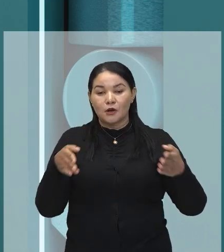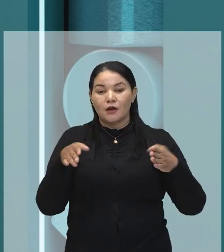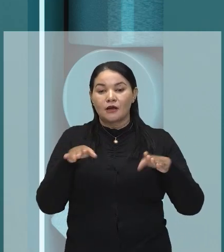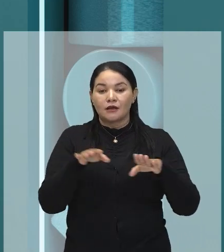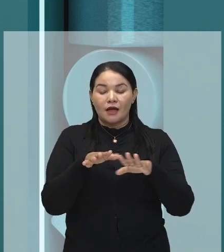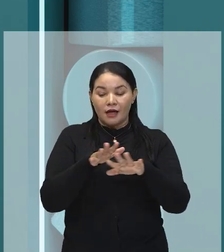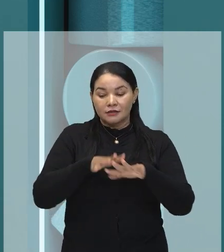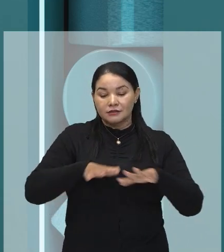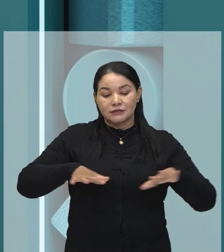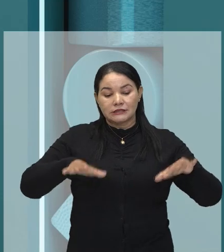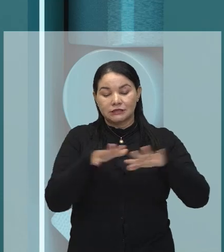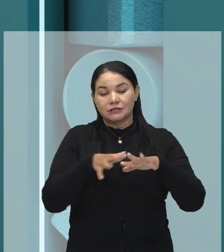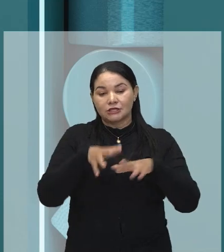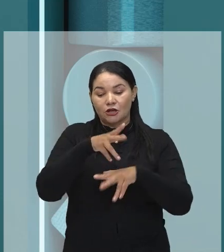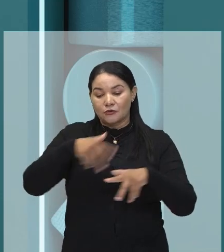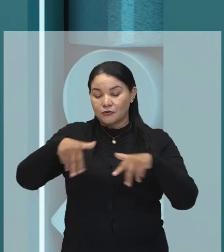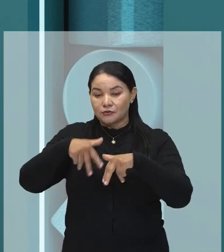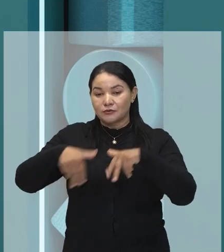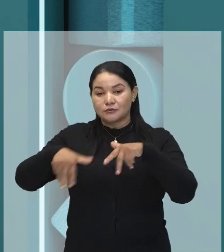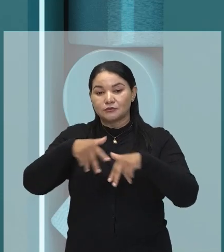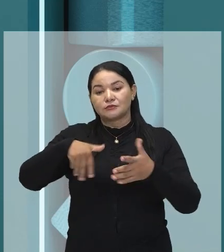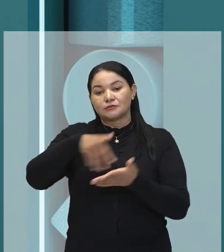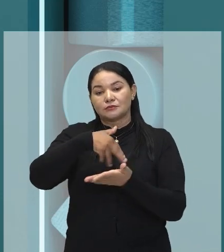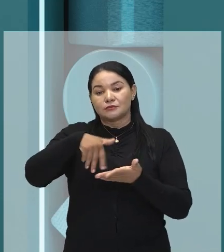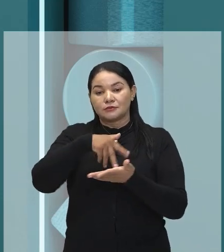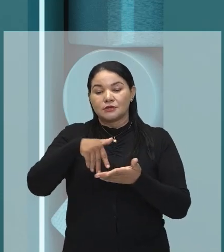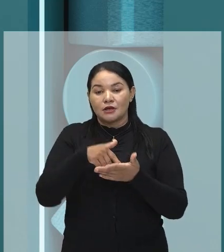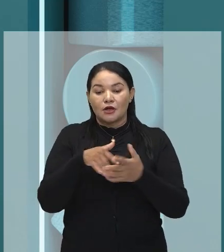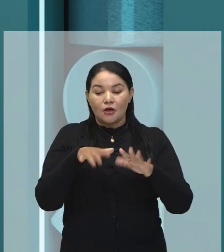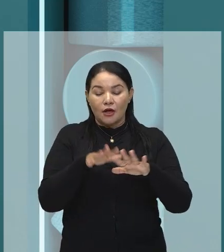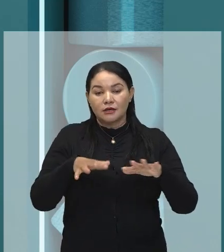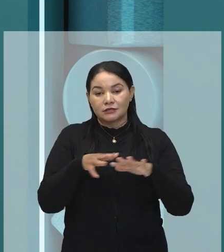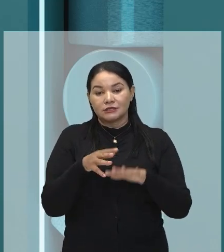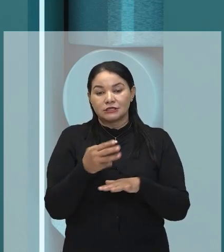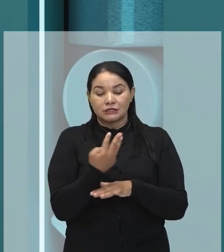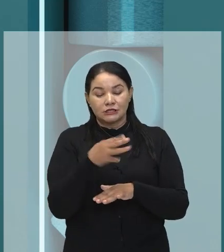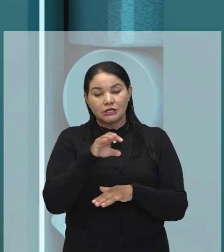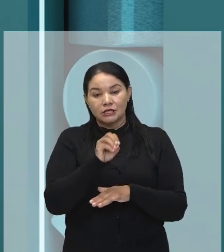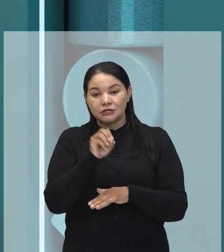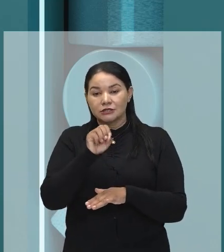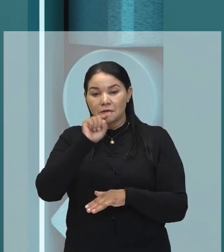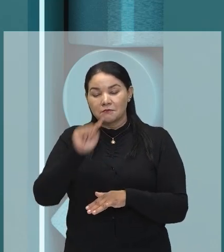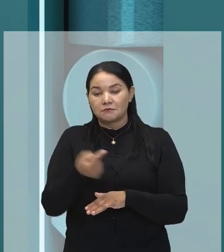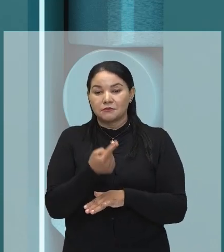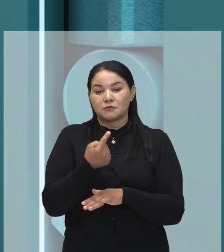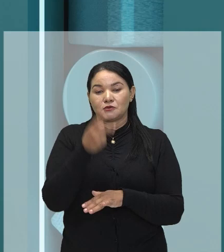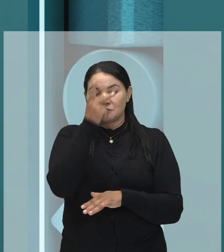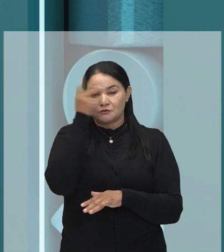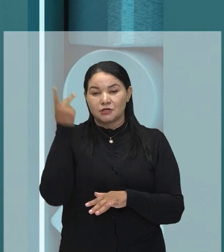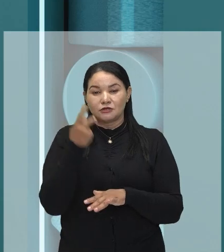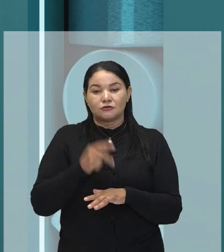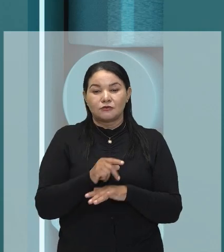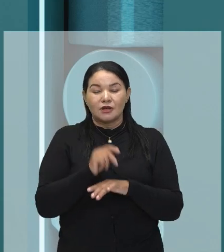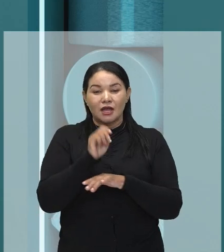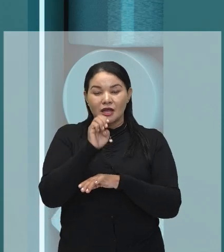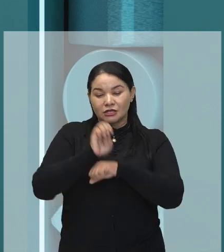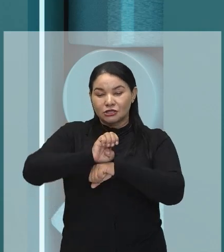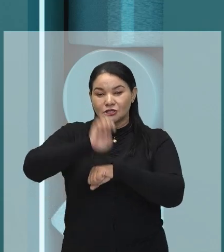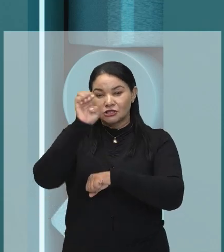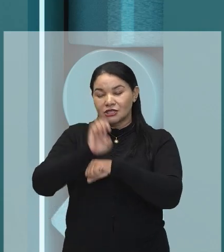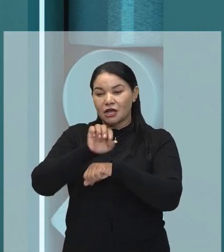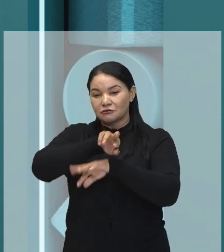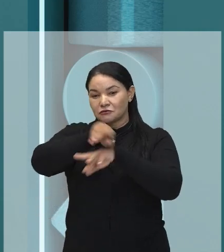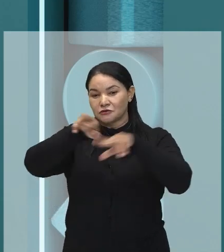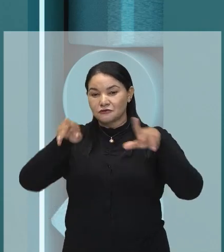arquibancada que comporta até 30 mil pessoas, grupos de todo o estado